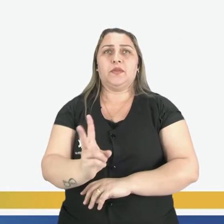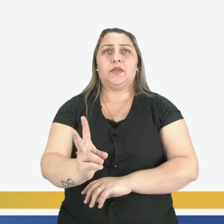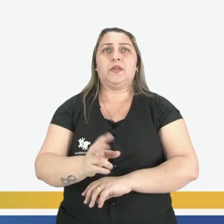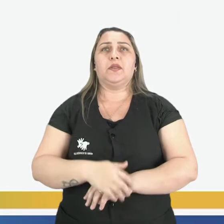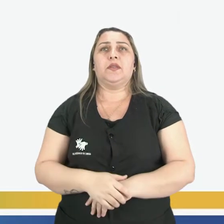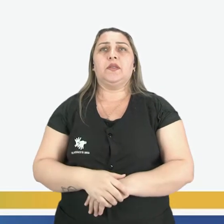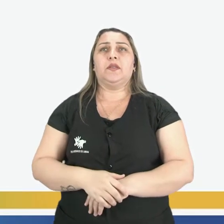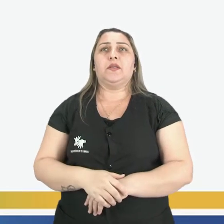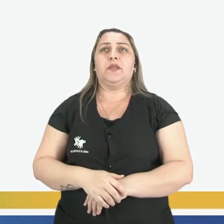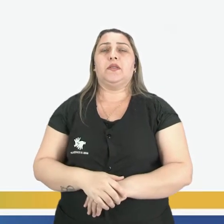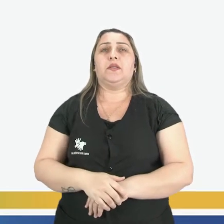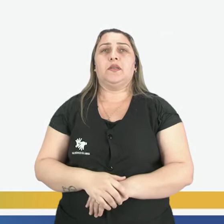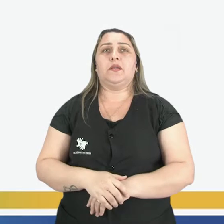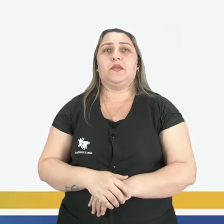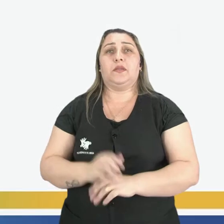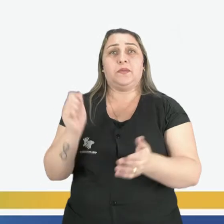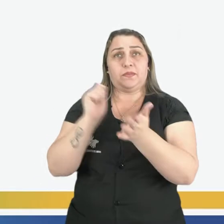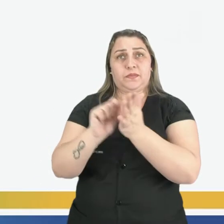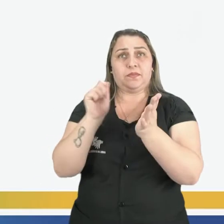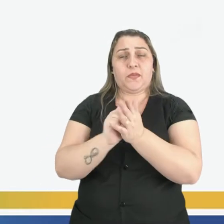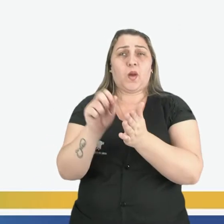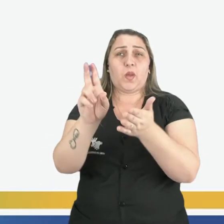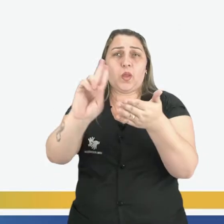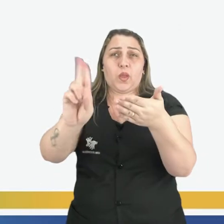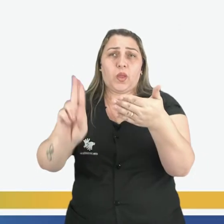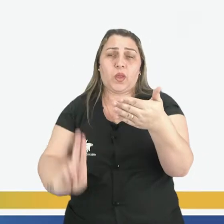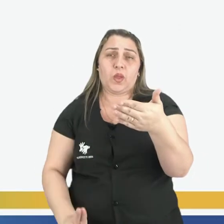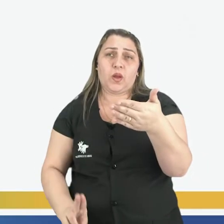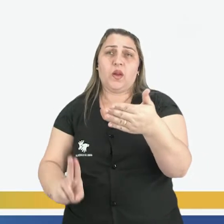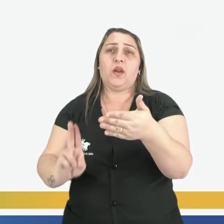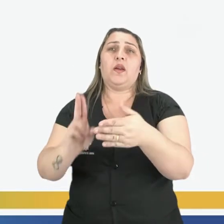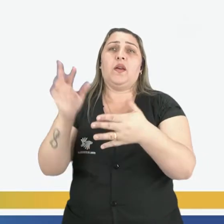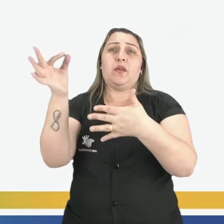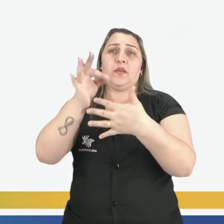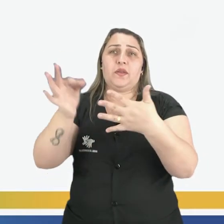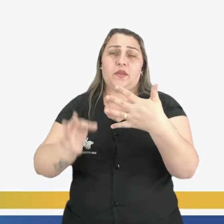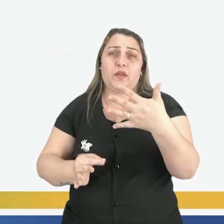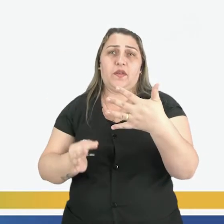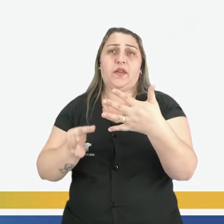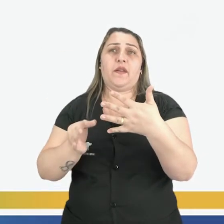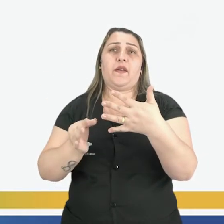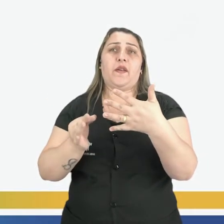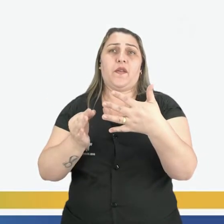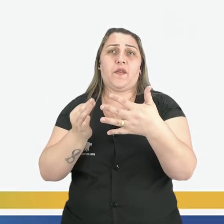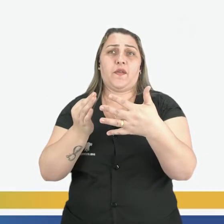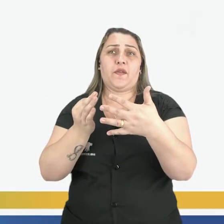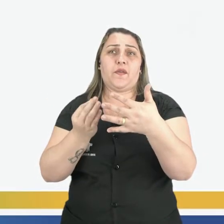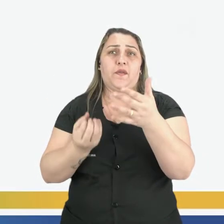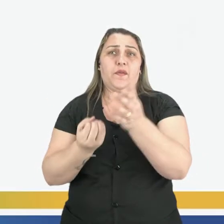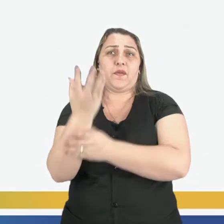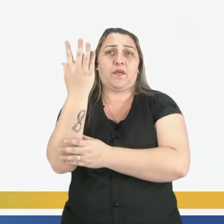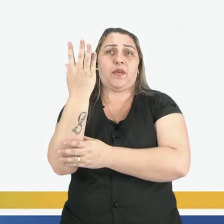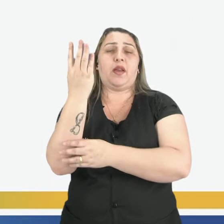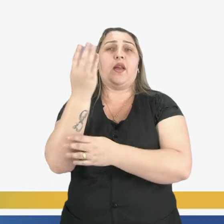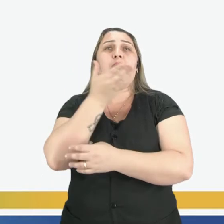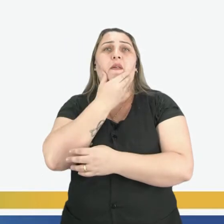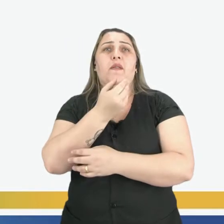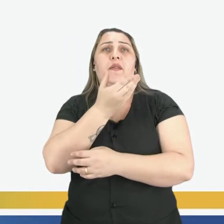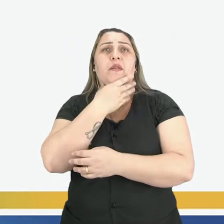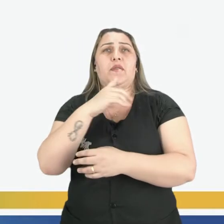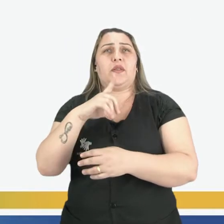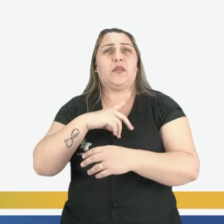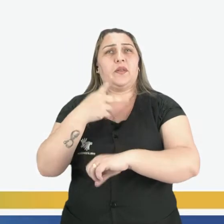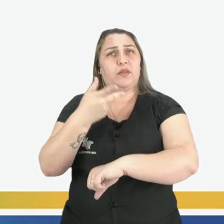continuar. Vamos escrever os nomes dos elementos que foram criados pelo homem. Nessa paisagem,